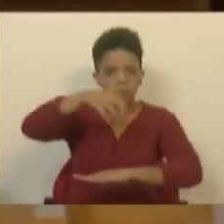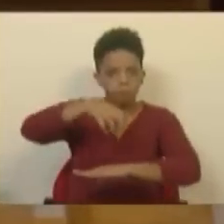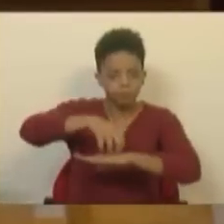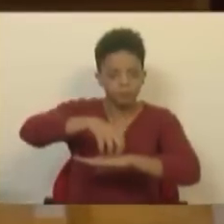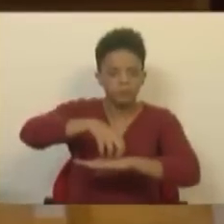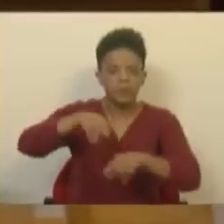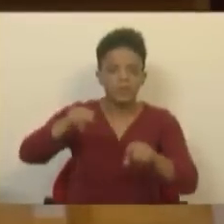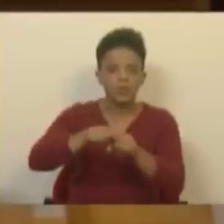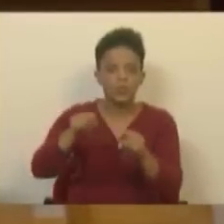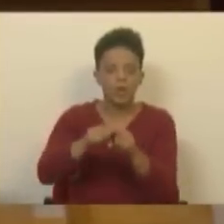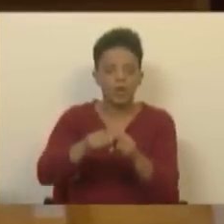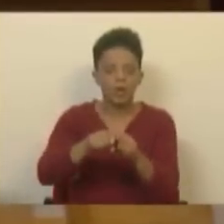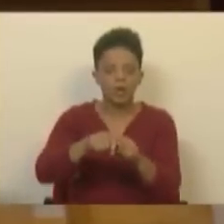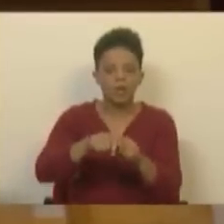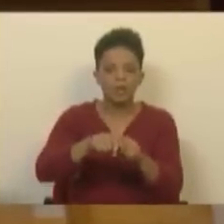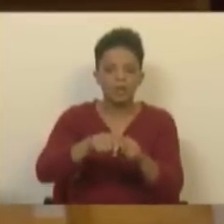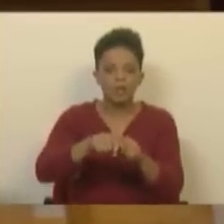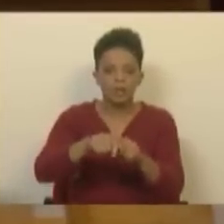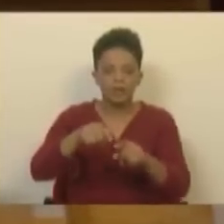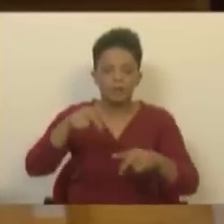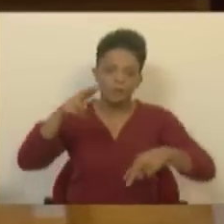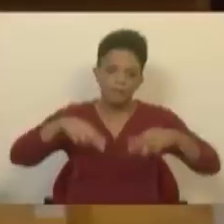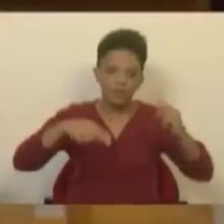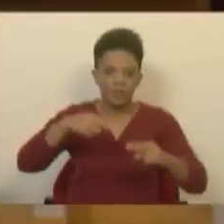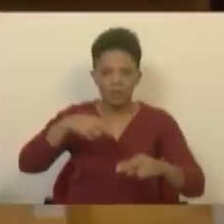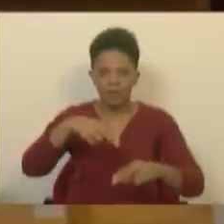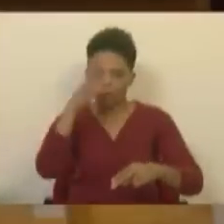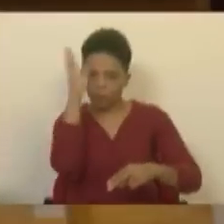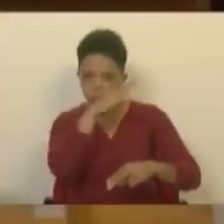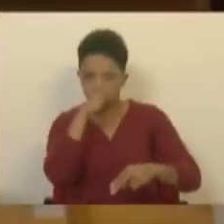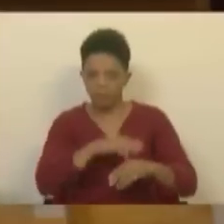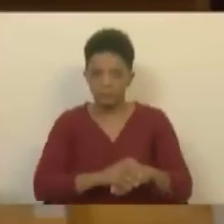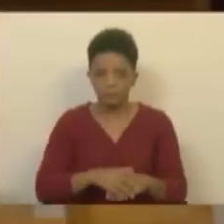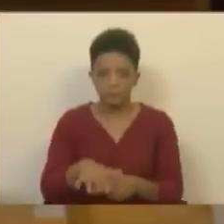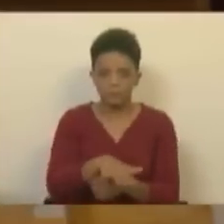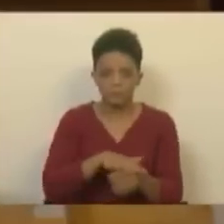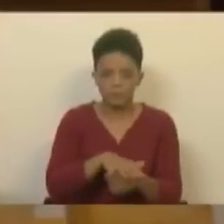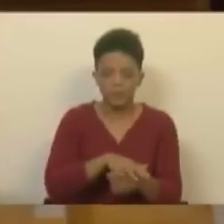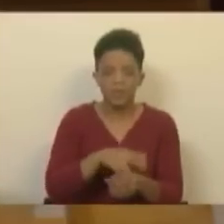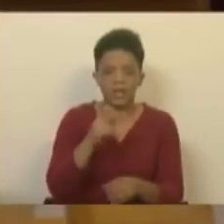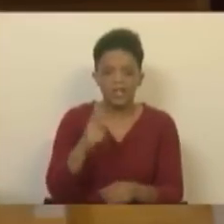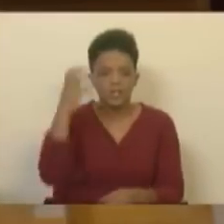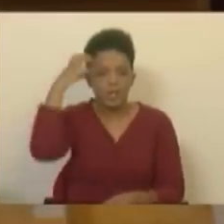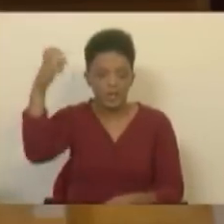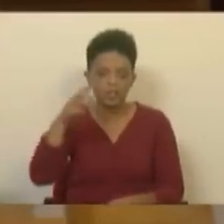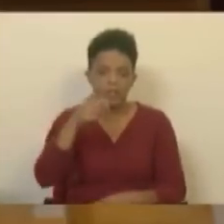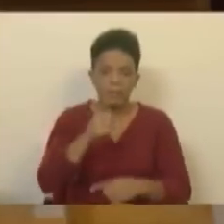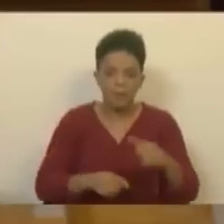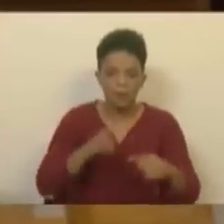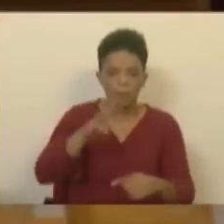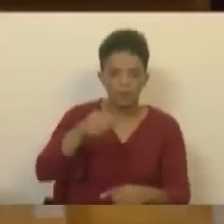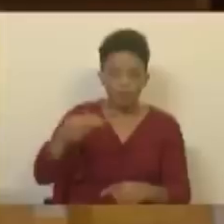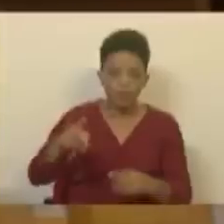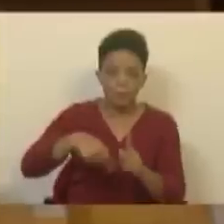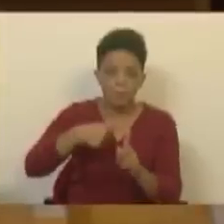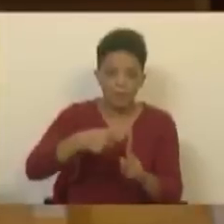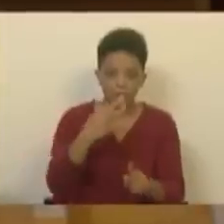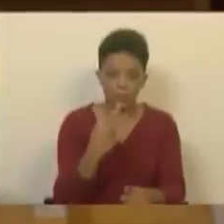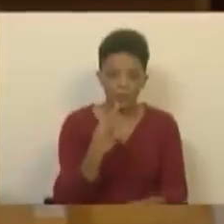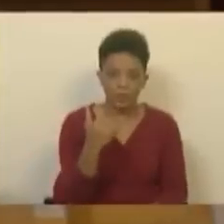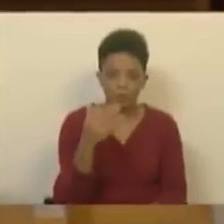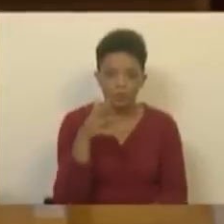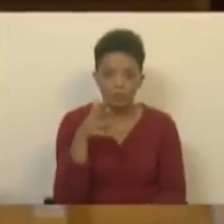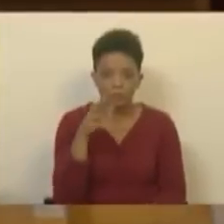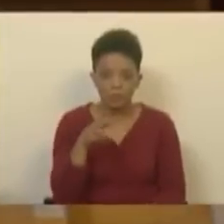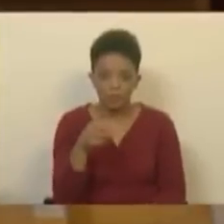em paraísos fiscais caso Alexandra Reis mais meio milhão de euros A somar aos 42.000 € que nós não